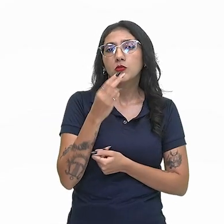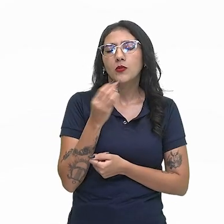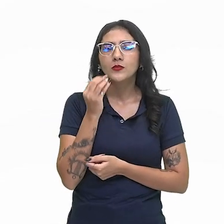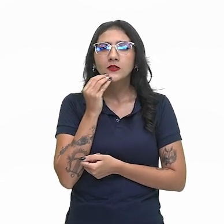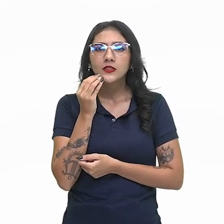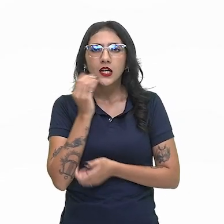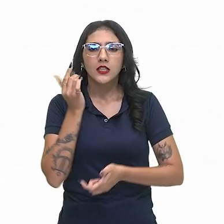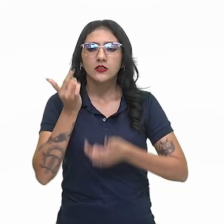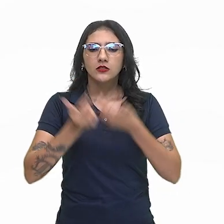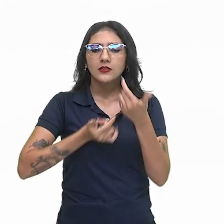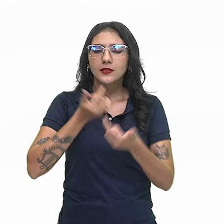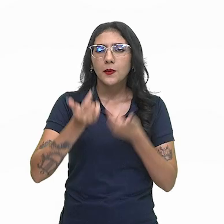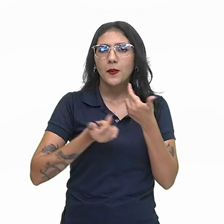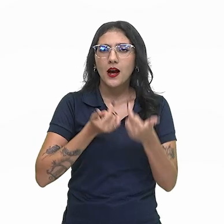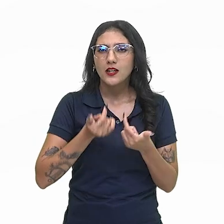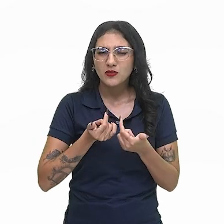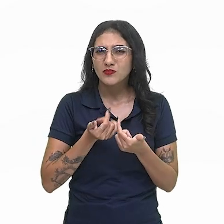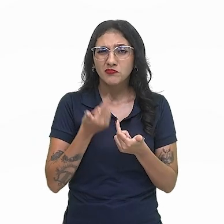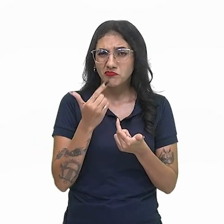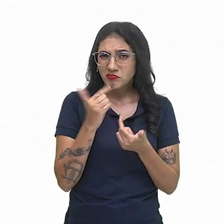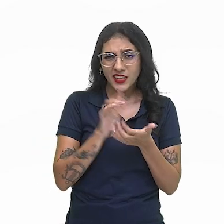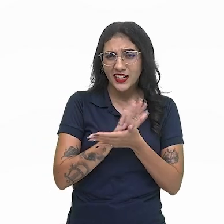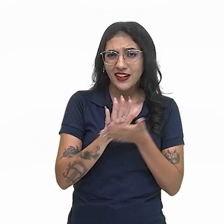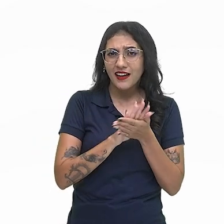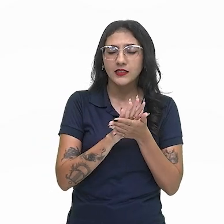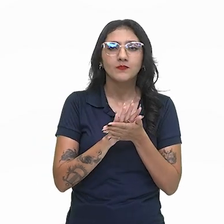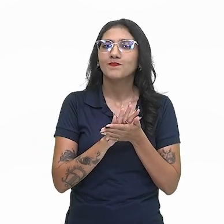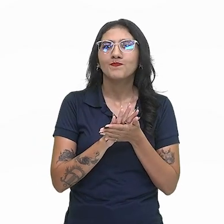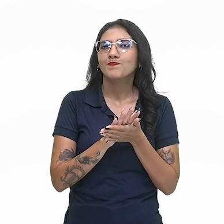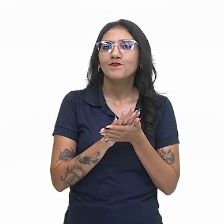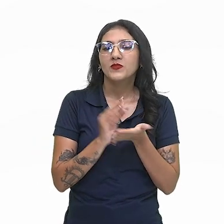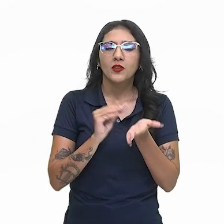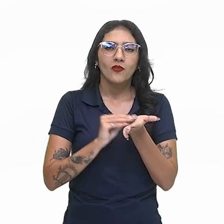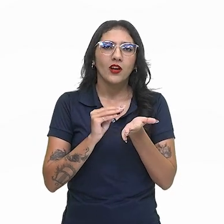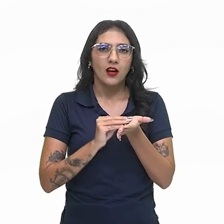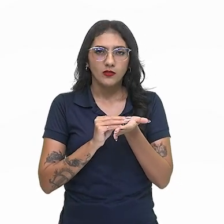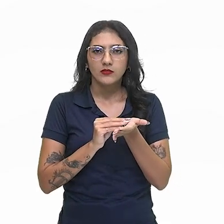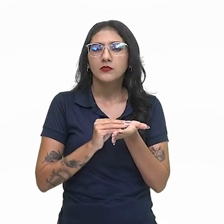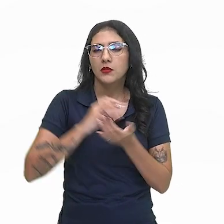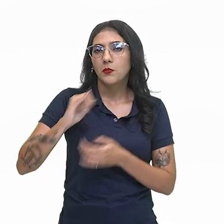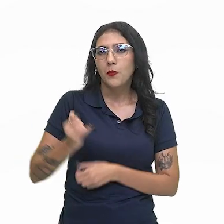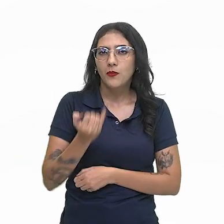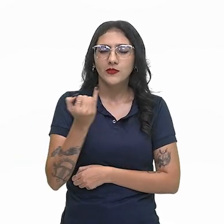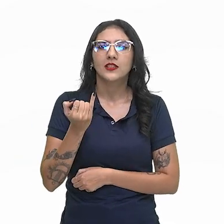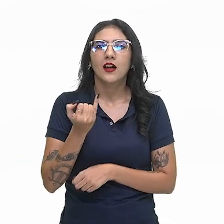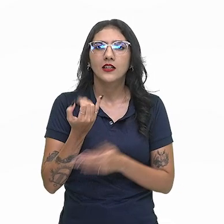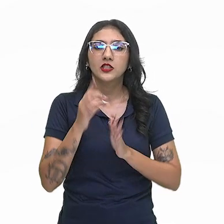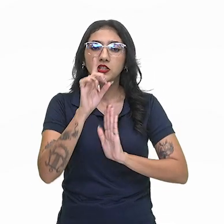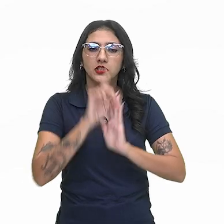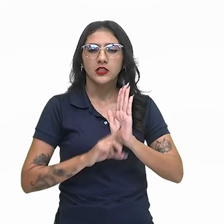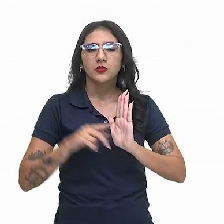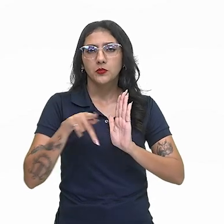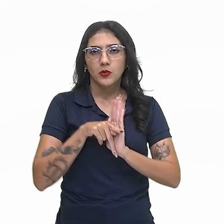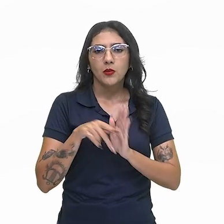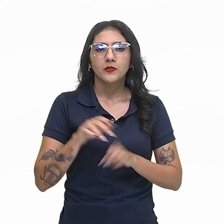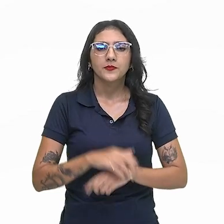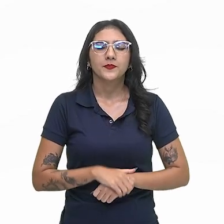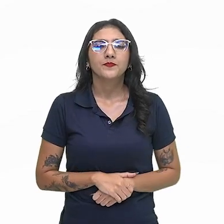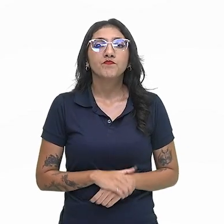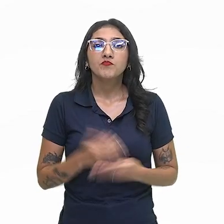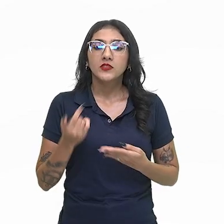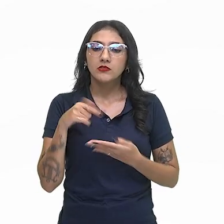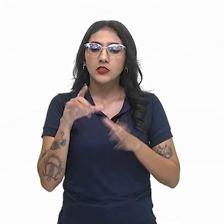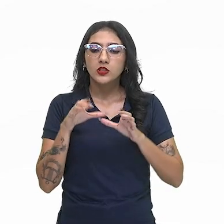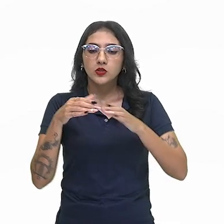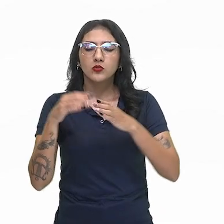então você não está vivendo plenamente a sua cidadania, certo? Então, é nos movimentos sociais que existe